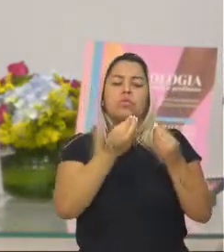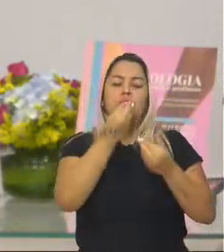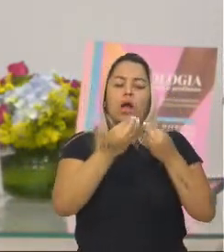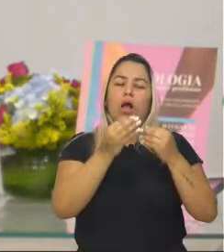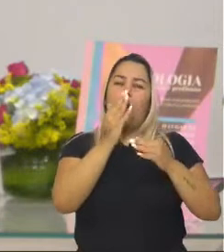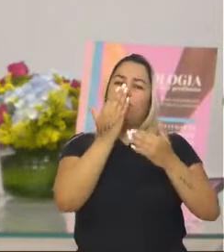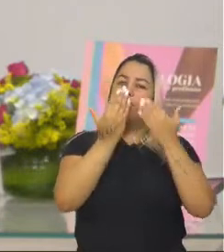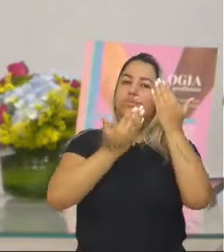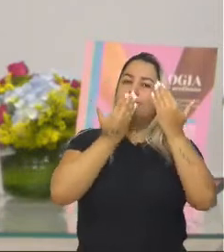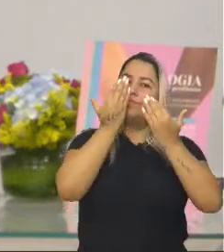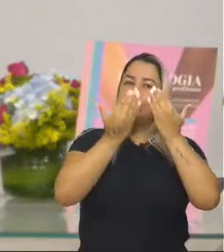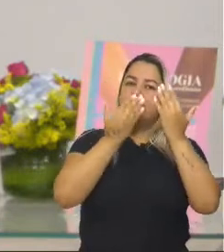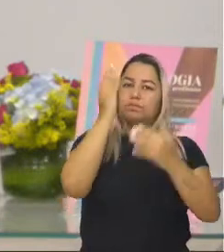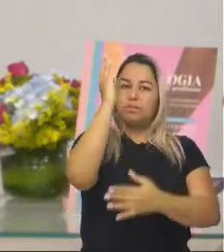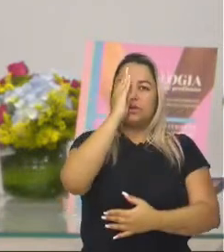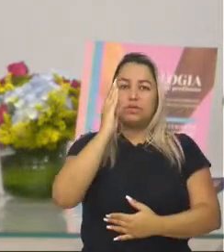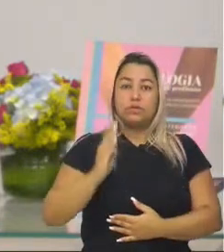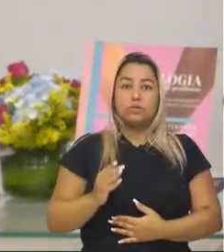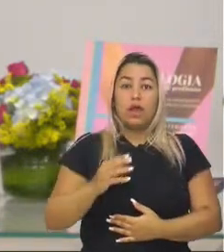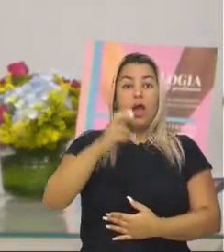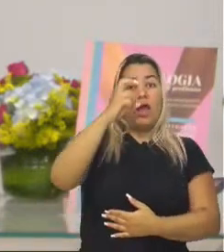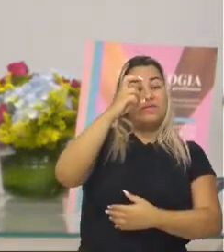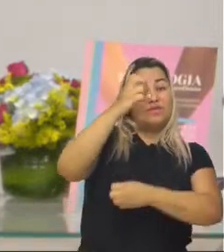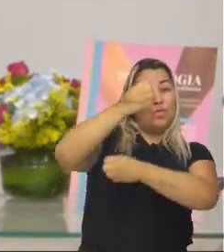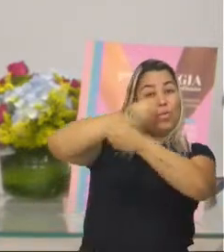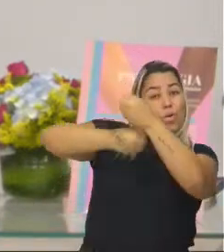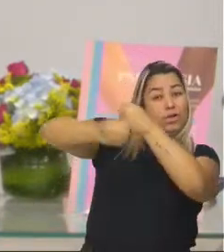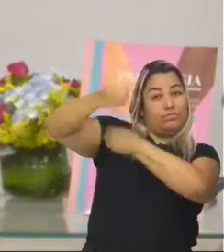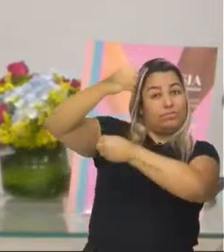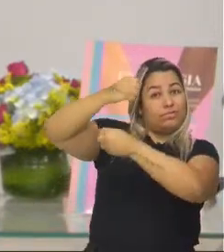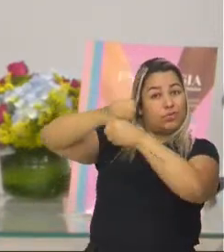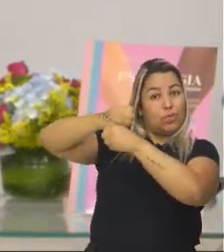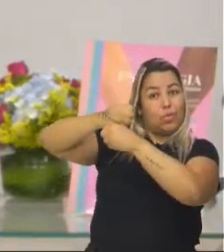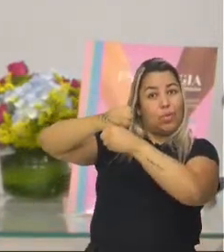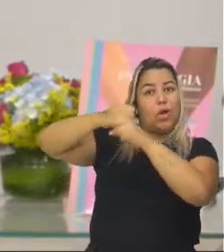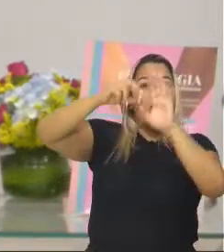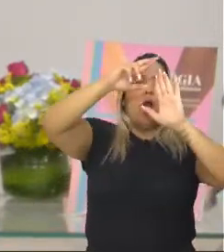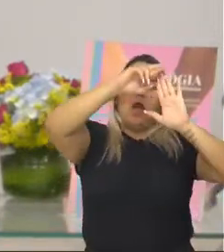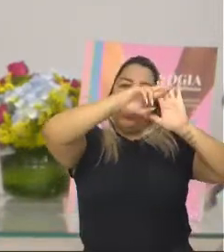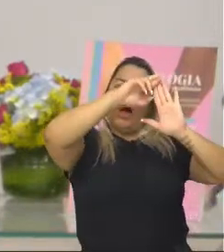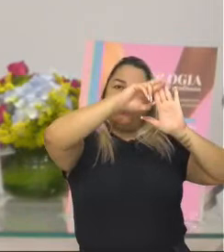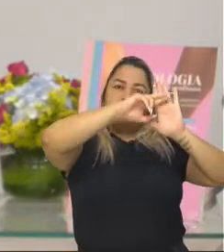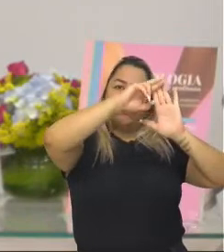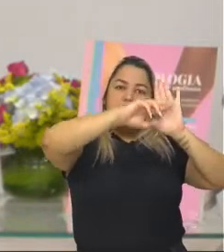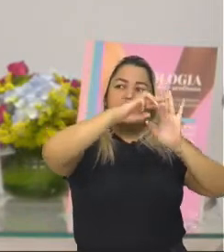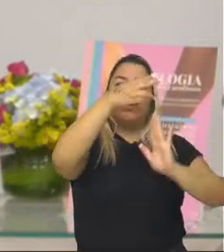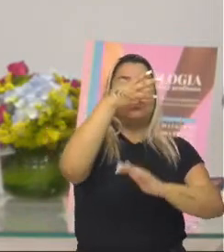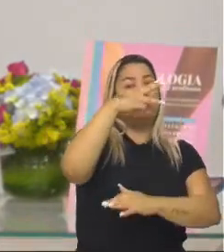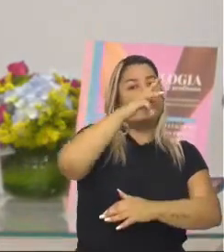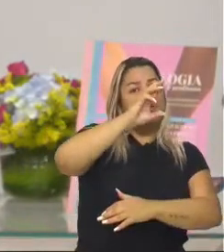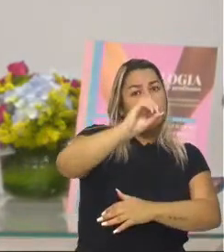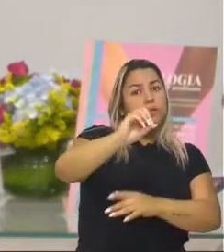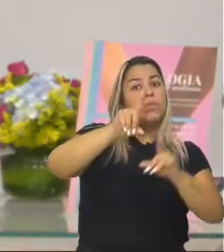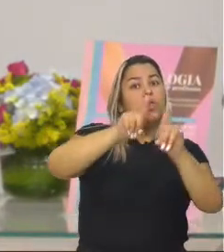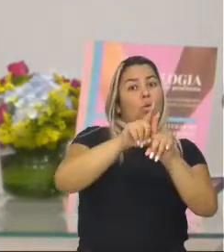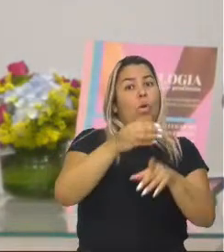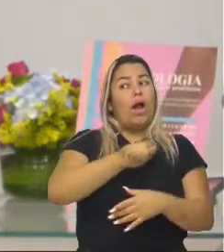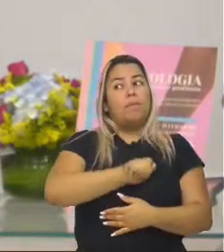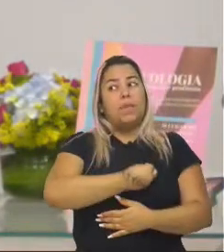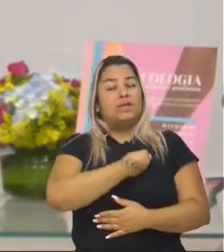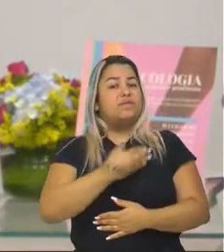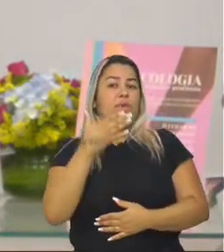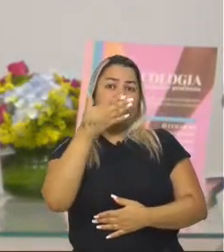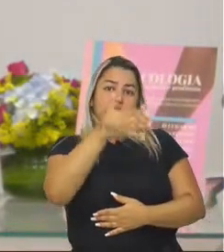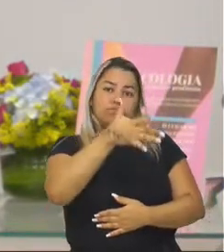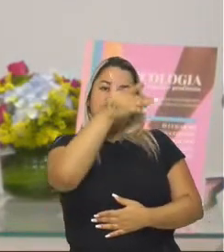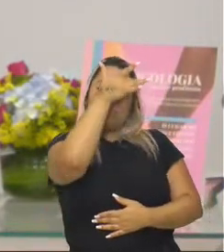da psicologia brasileira. 5 anos atrás, quando a resolução foi escrita, não contávamos com a participação das